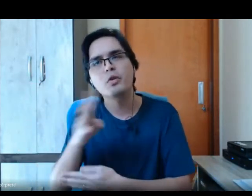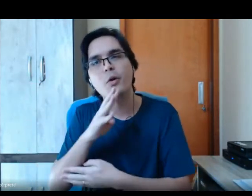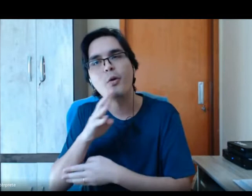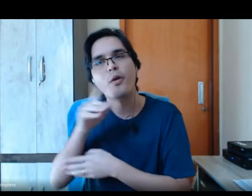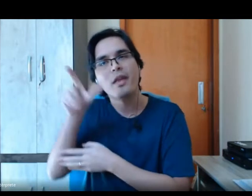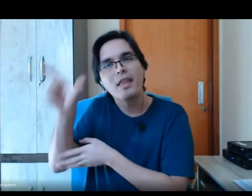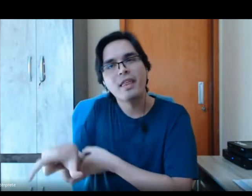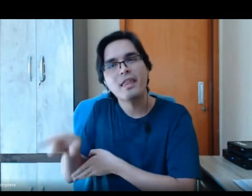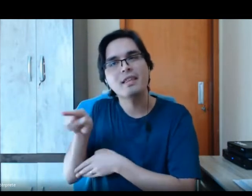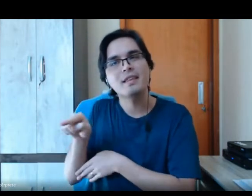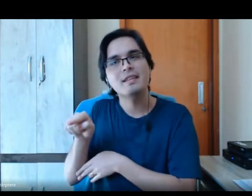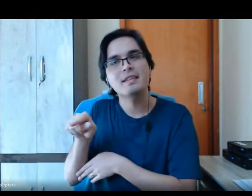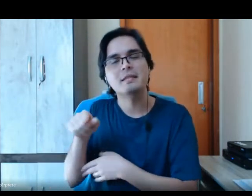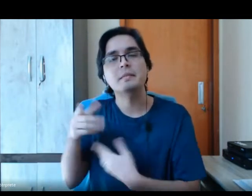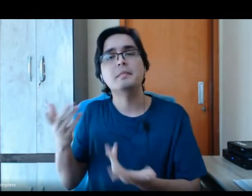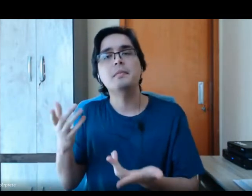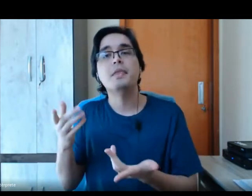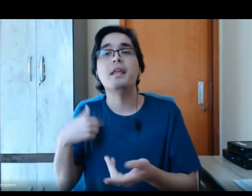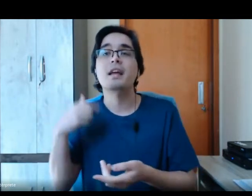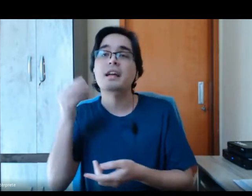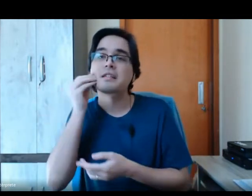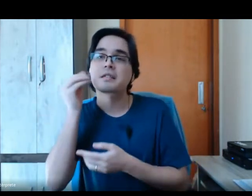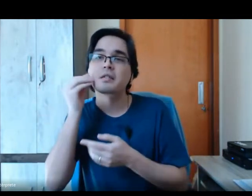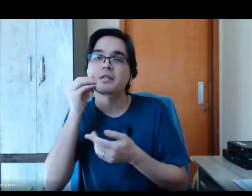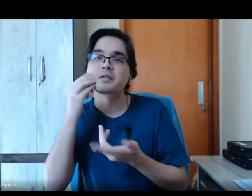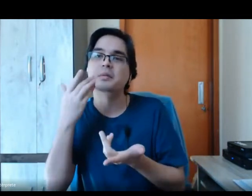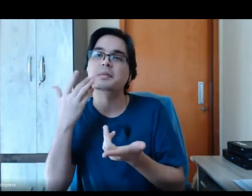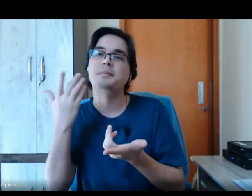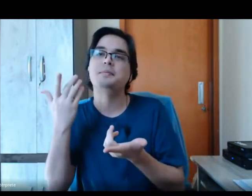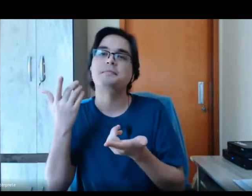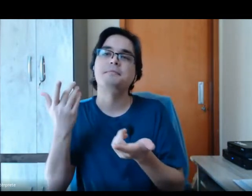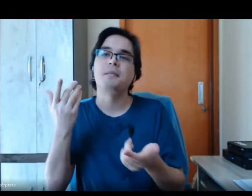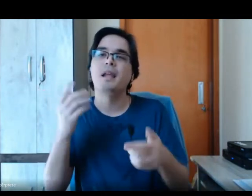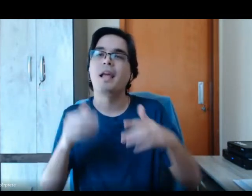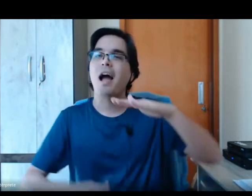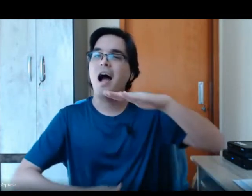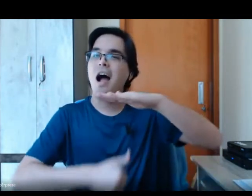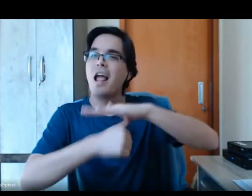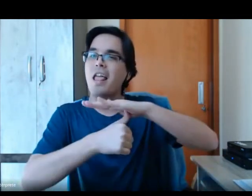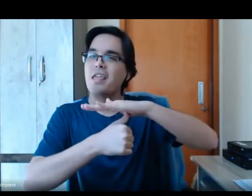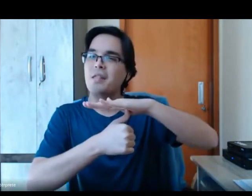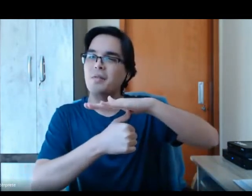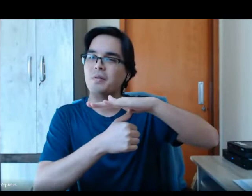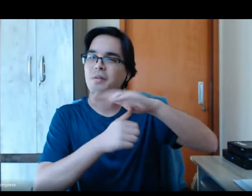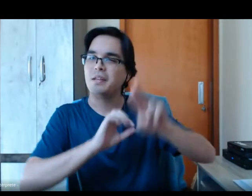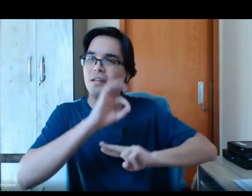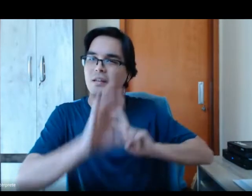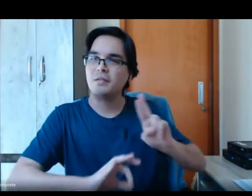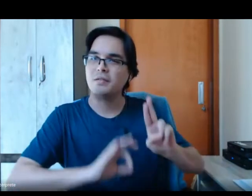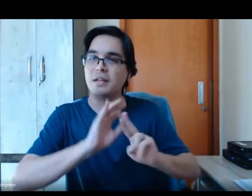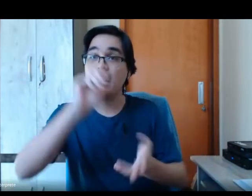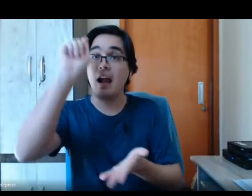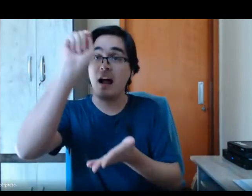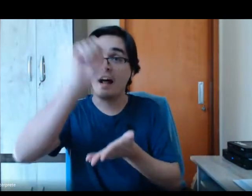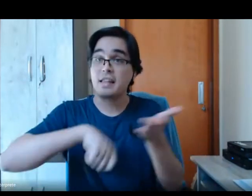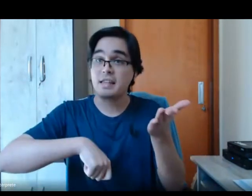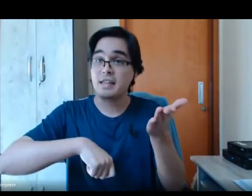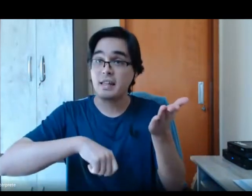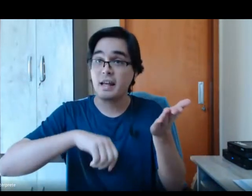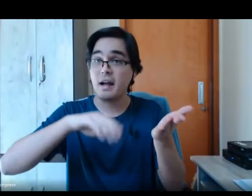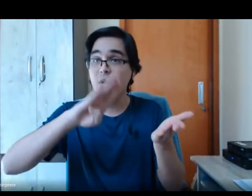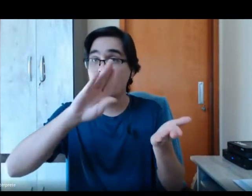exemplo, bases como JSTOR, que é super importante, nos seus diversos